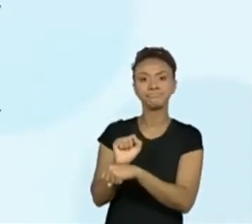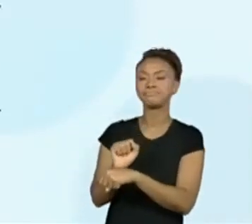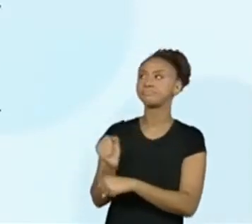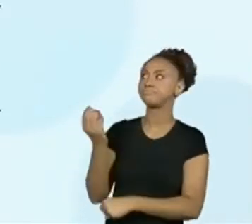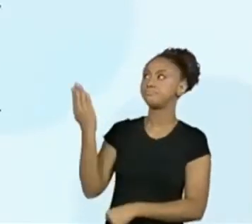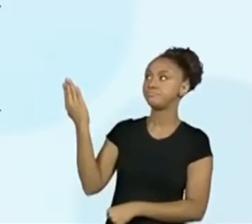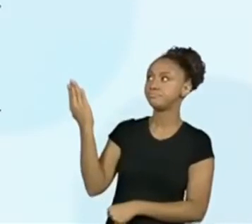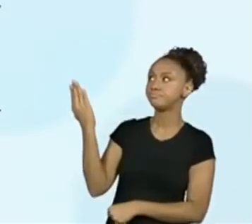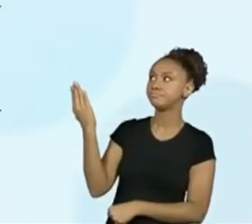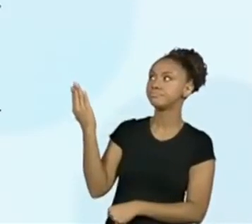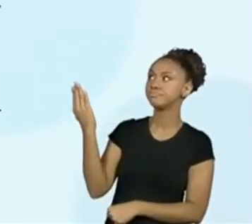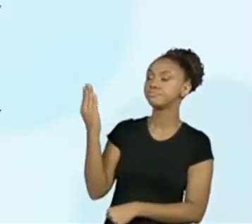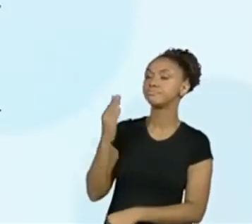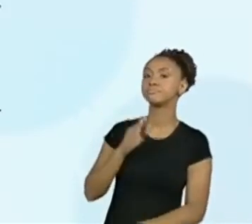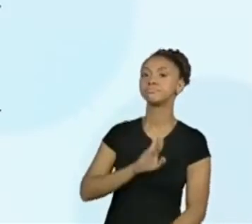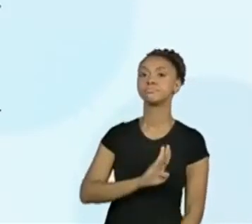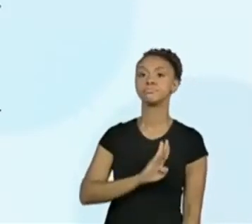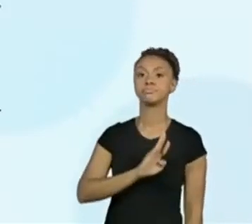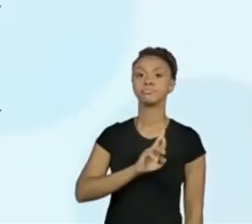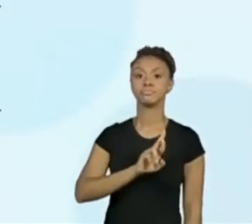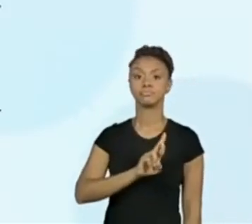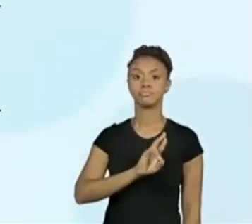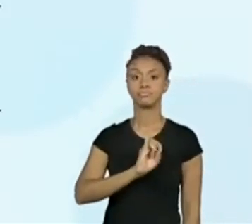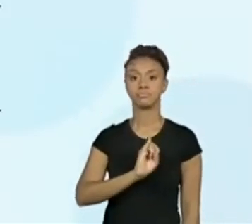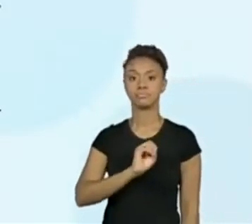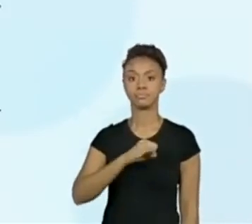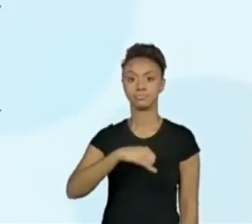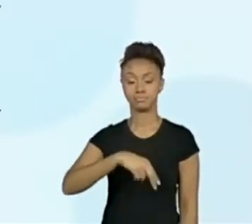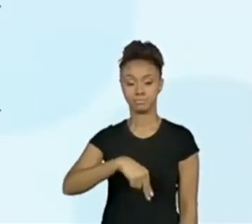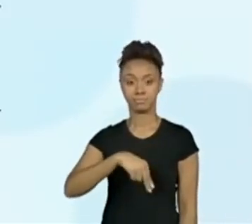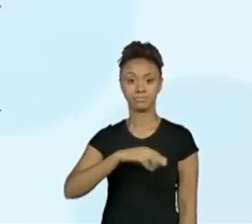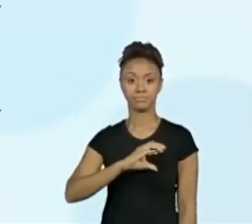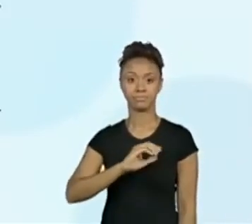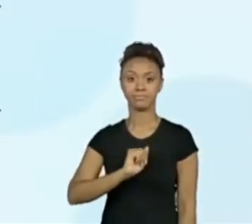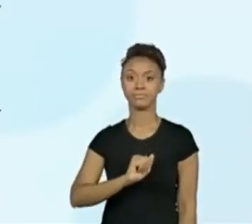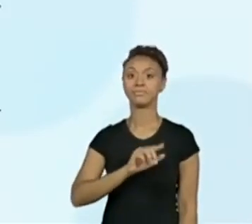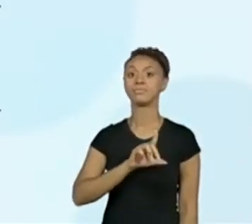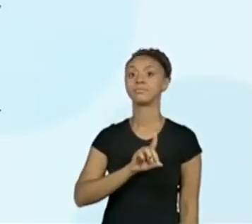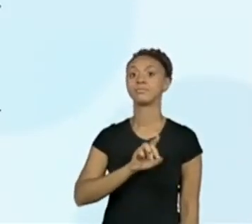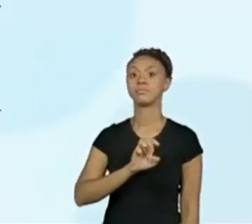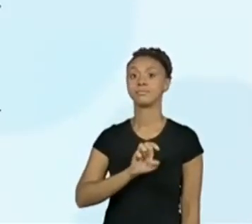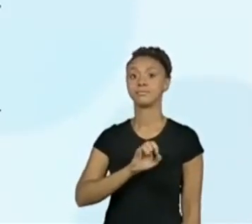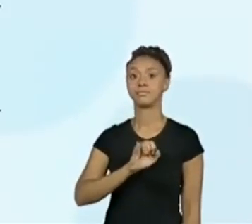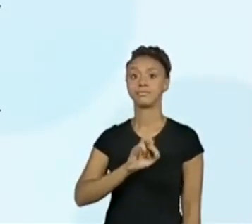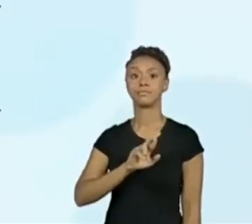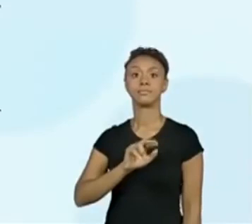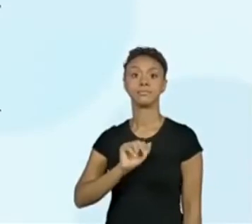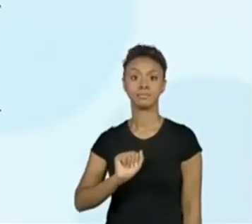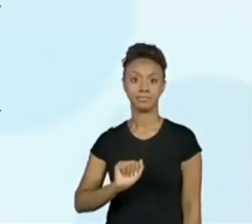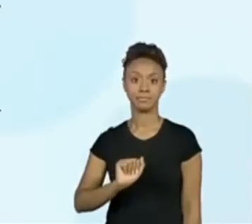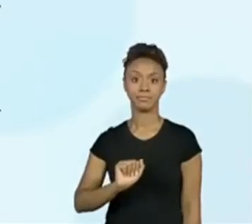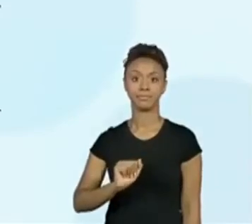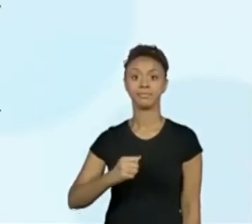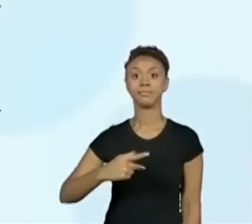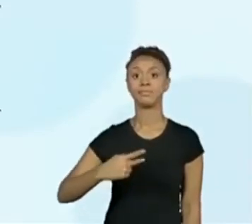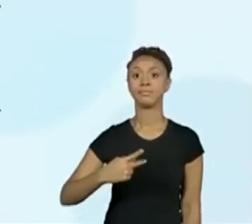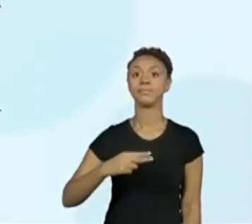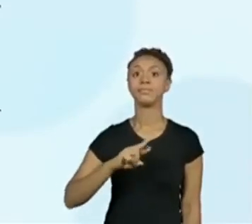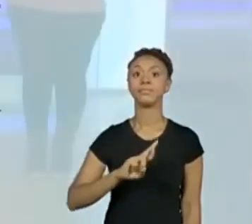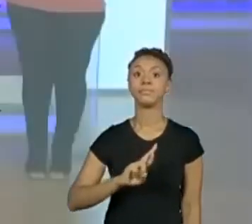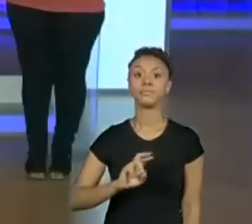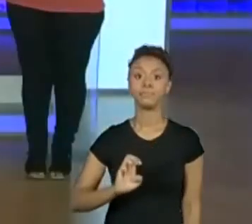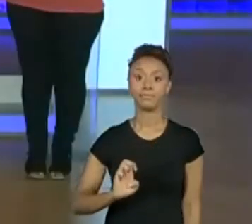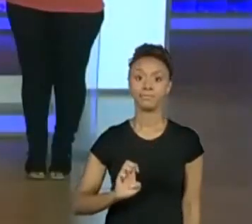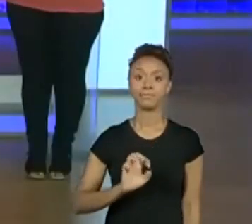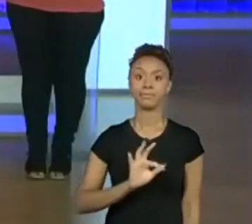ó. Brincadeira preferida. Porque vocês vão precisar disso para que a gente faça ali o